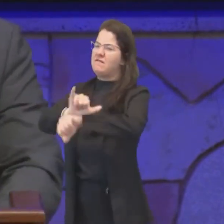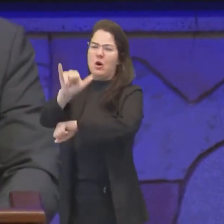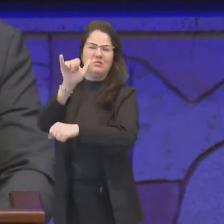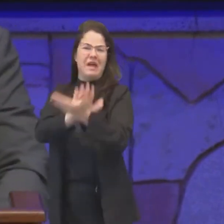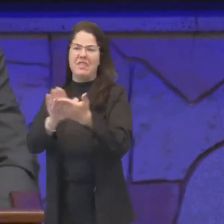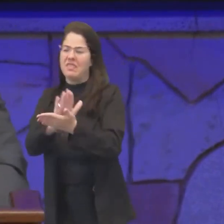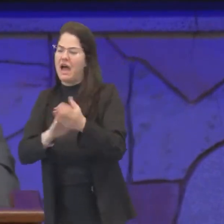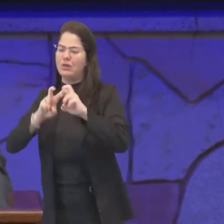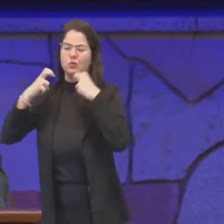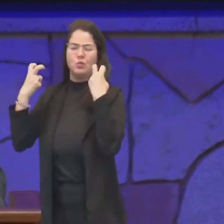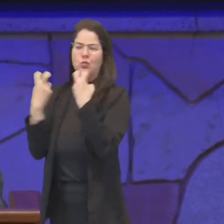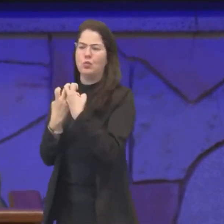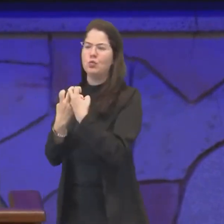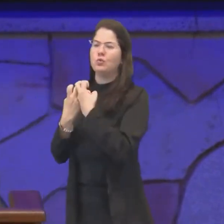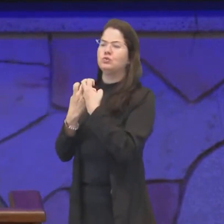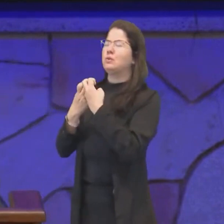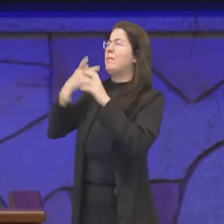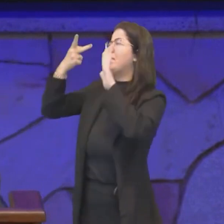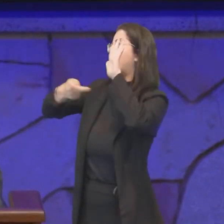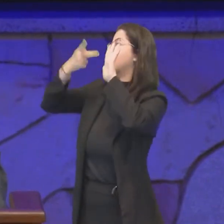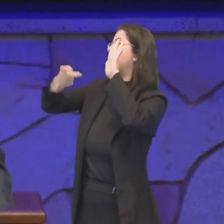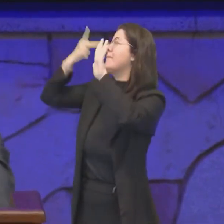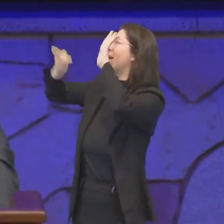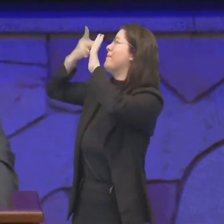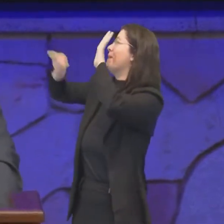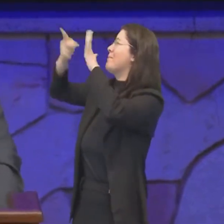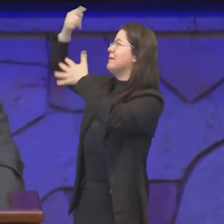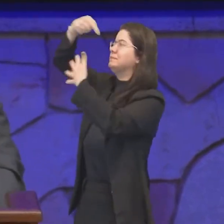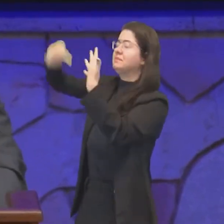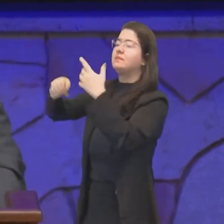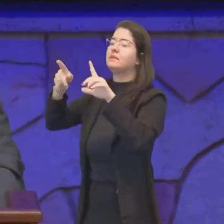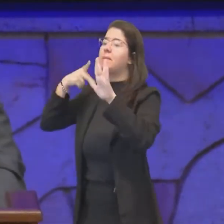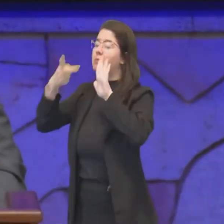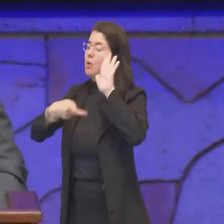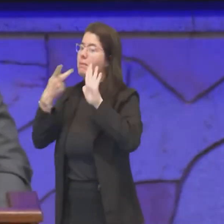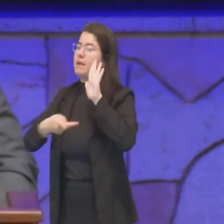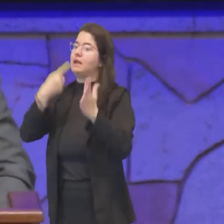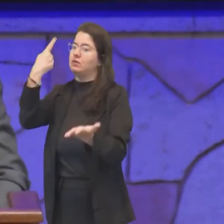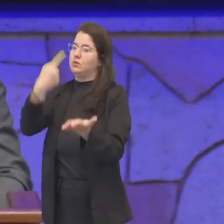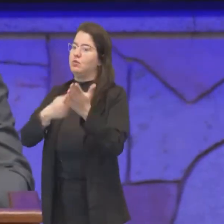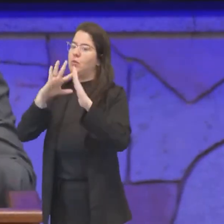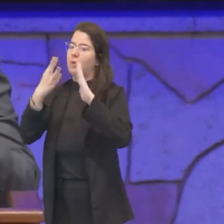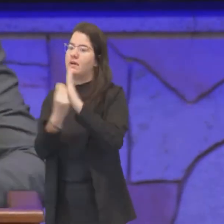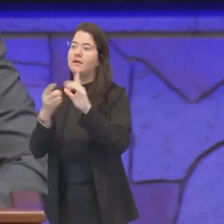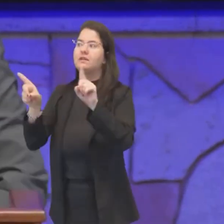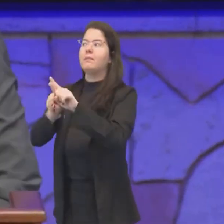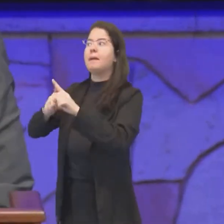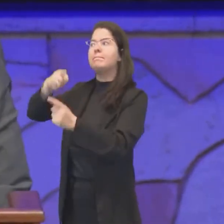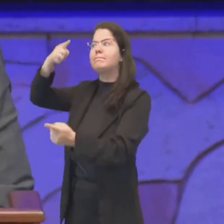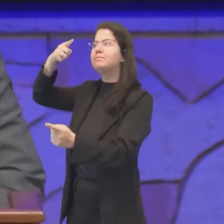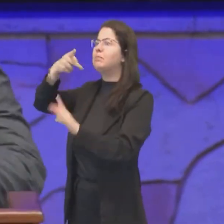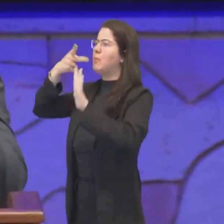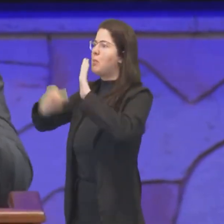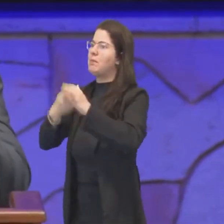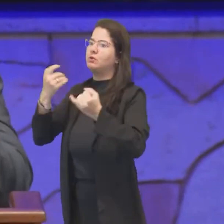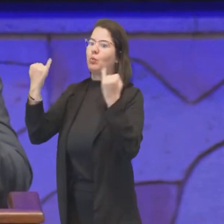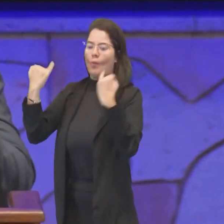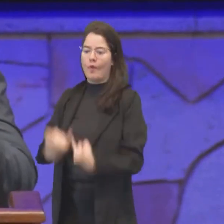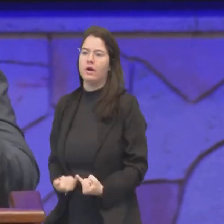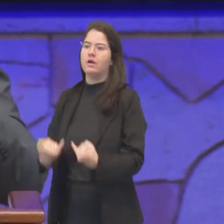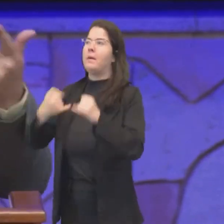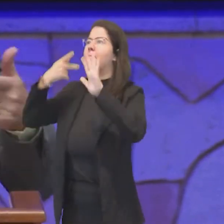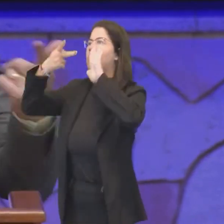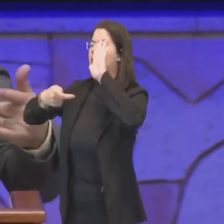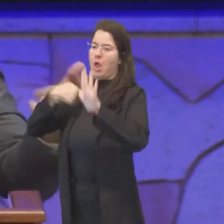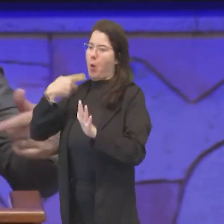culto. Fazemos as nossas promessas para com a igreja, para com a nossa vida profissional. Prometo emagrecer, não estou prometendo não,